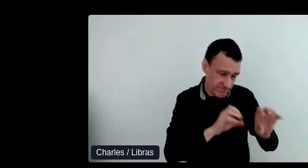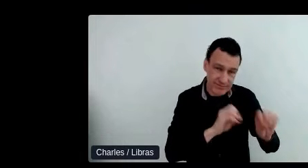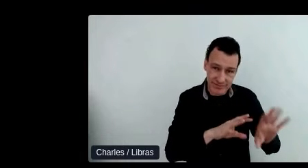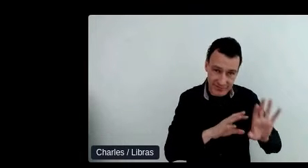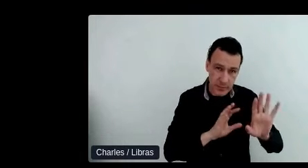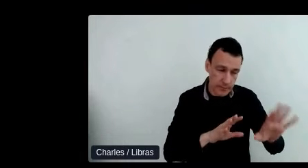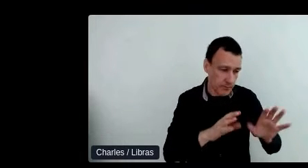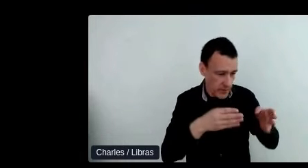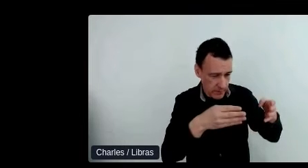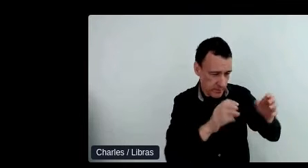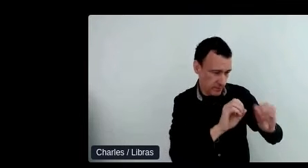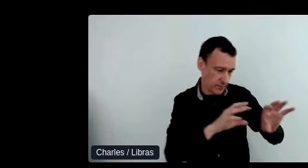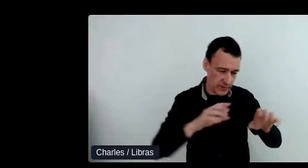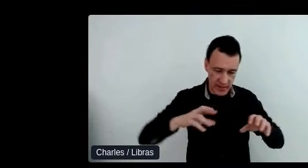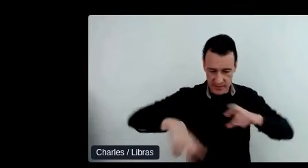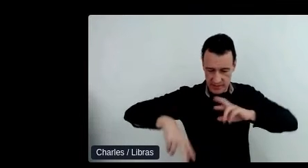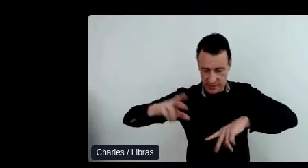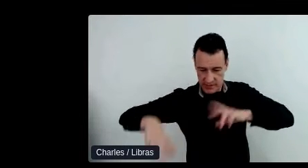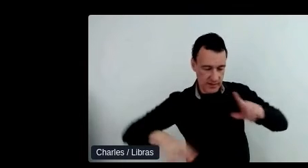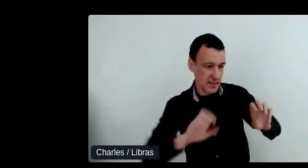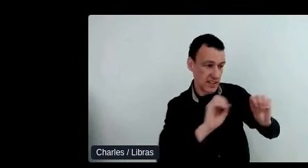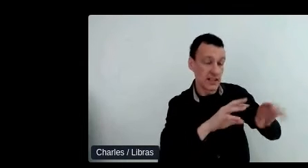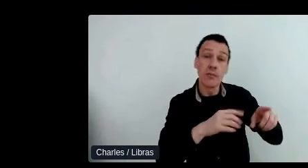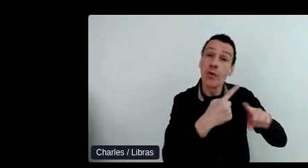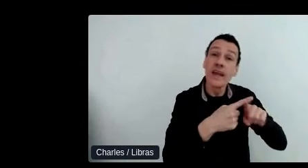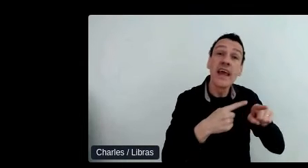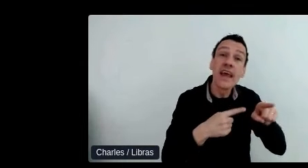influenciado naquele modelo, tá?